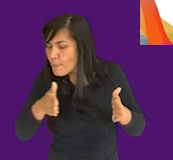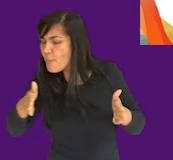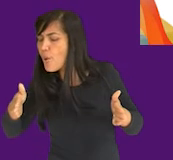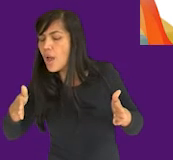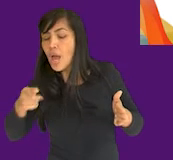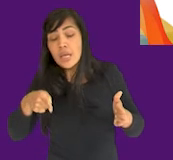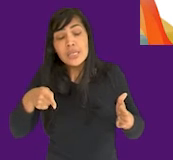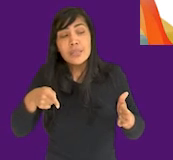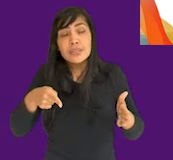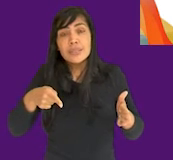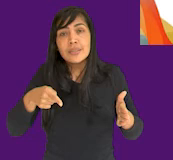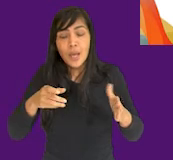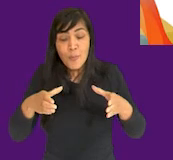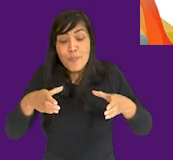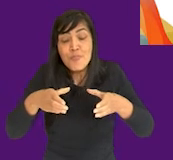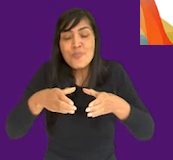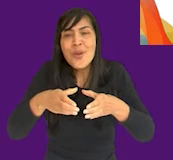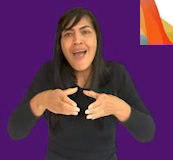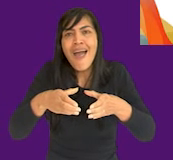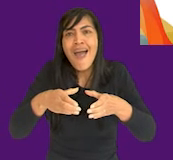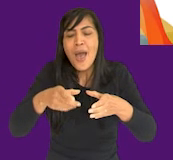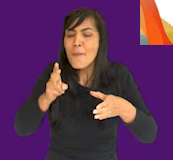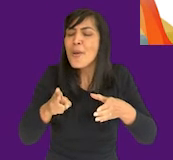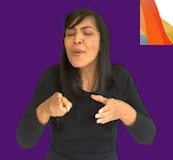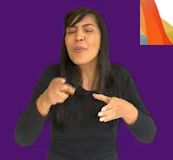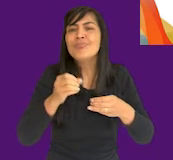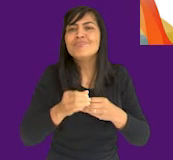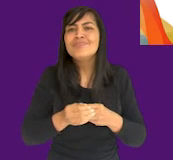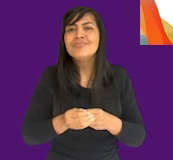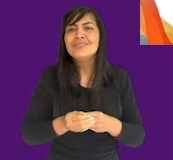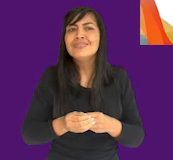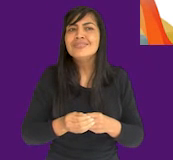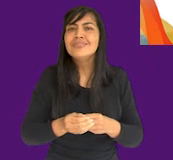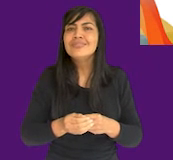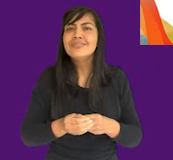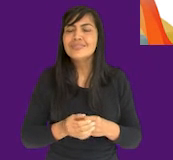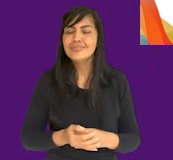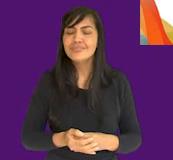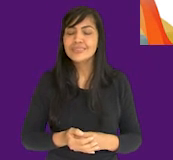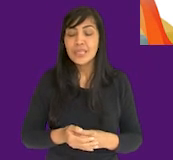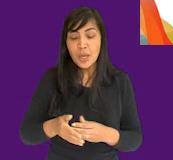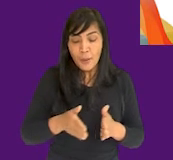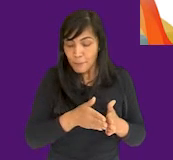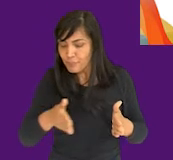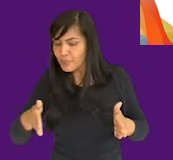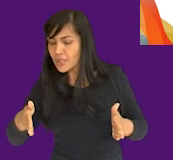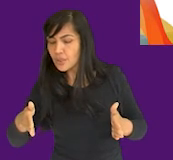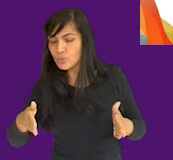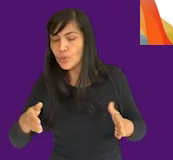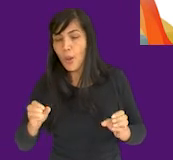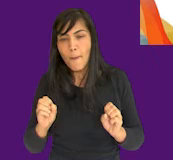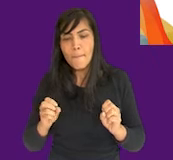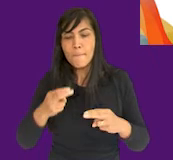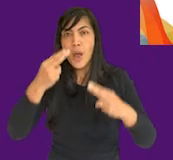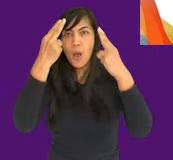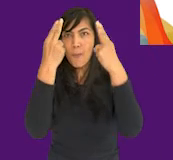jornada que essas equipes devem seguir durante é